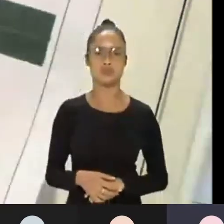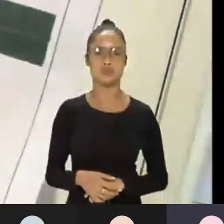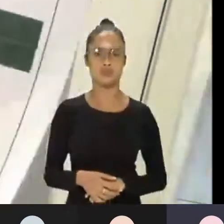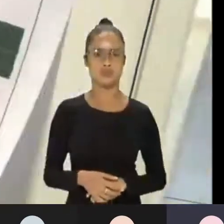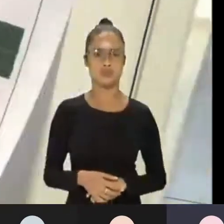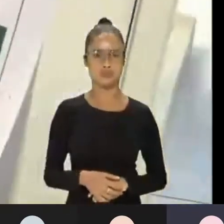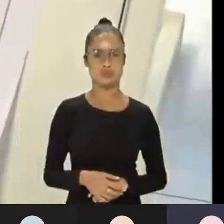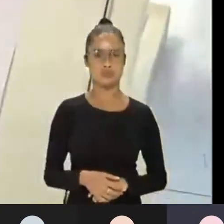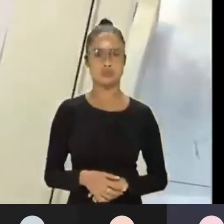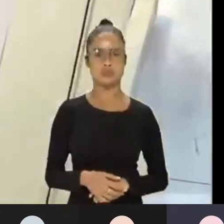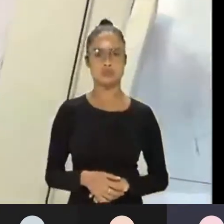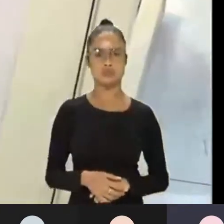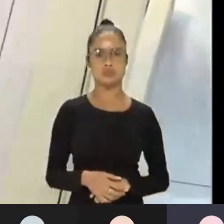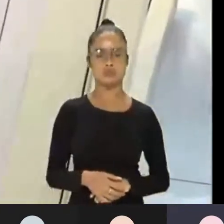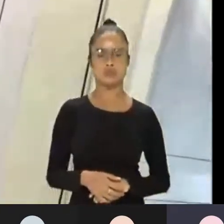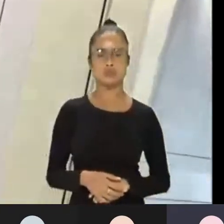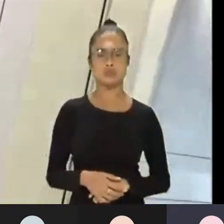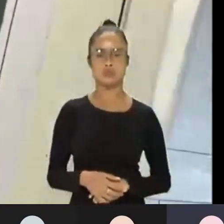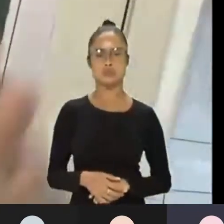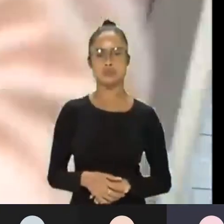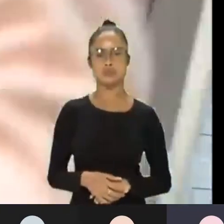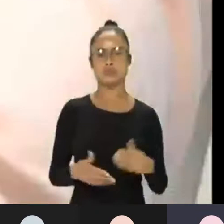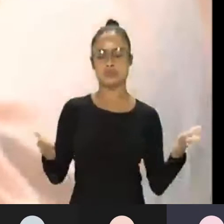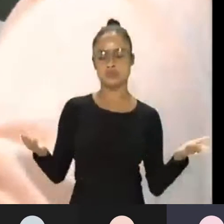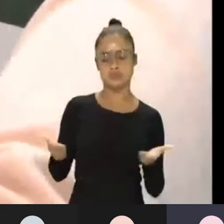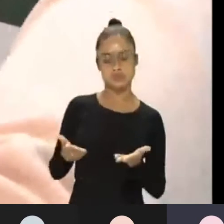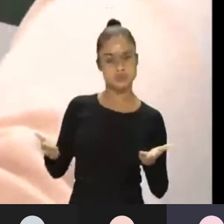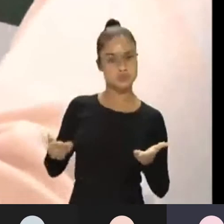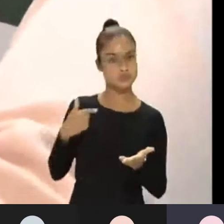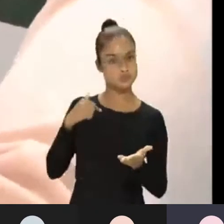Então, aqui nós temos